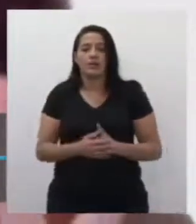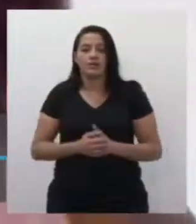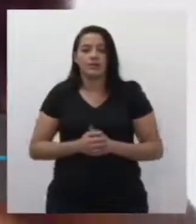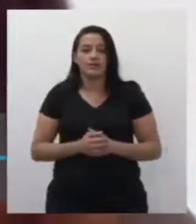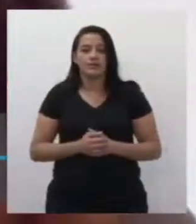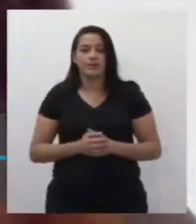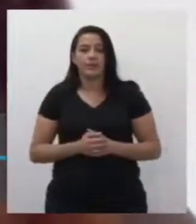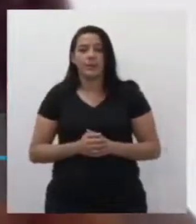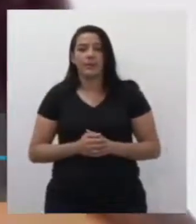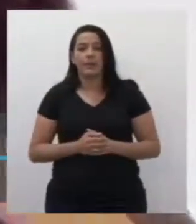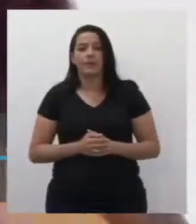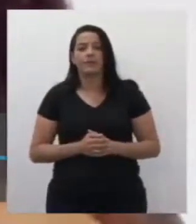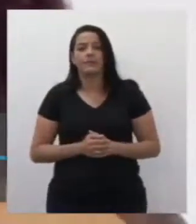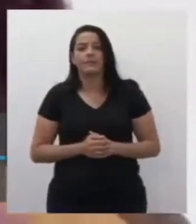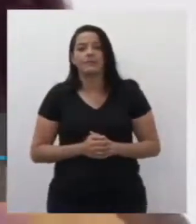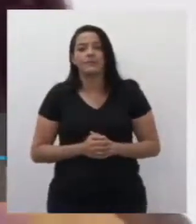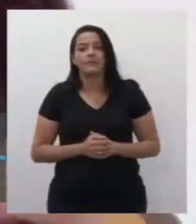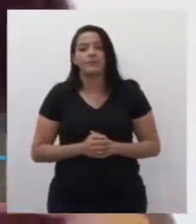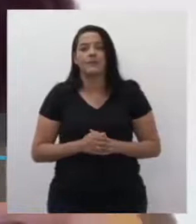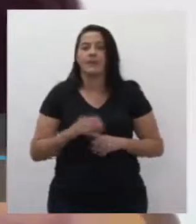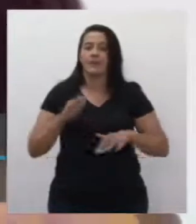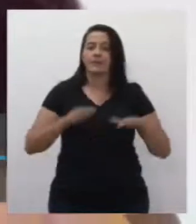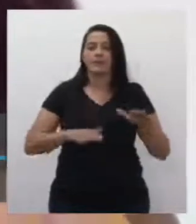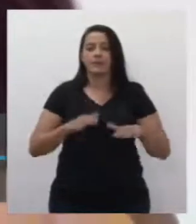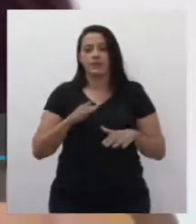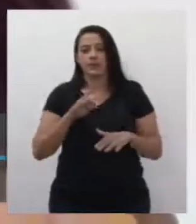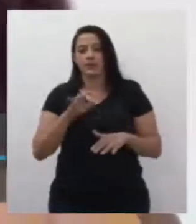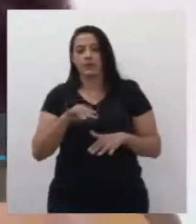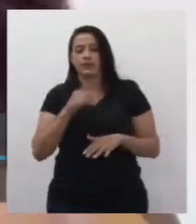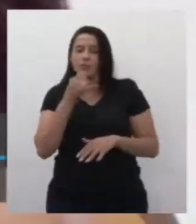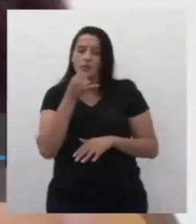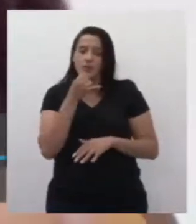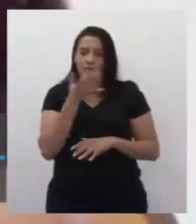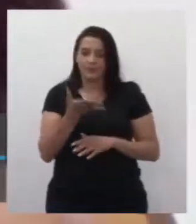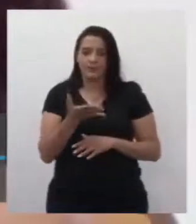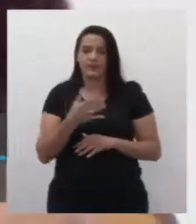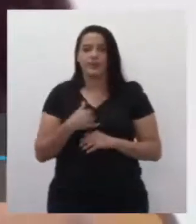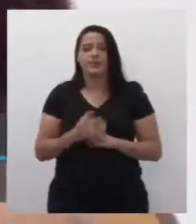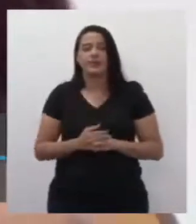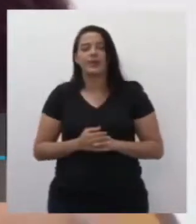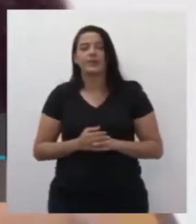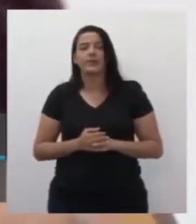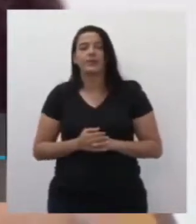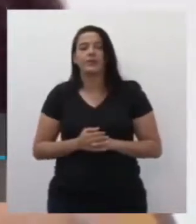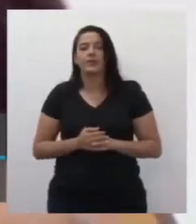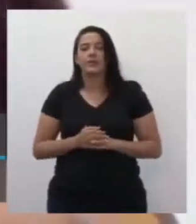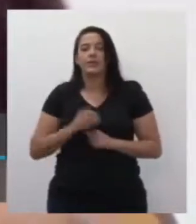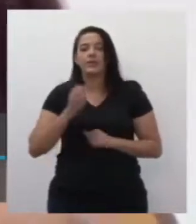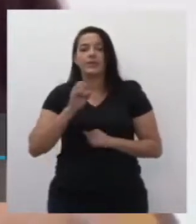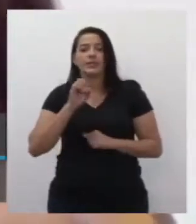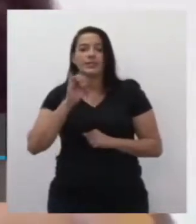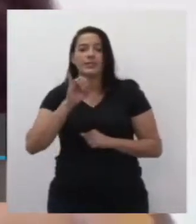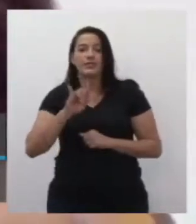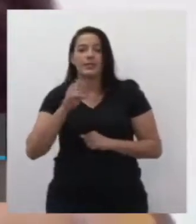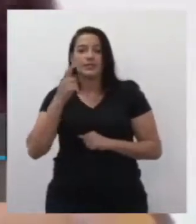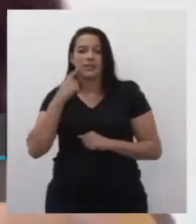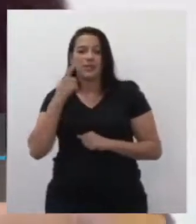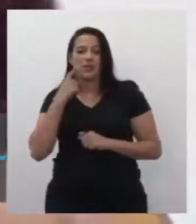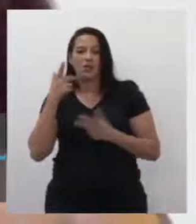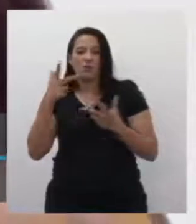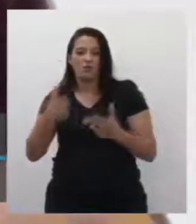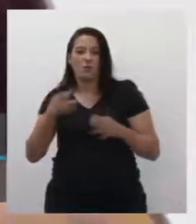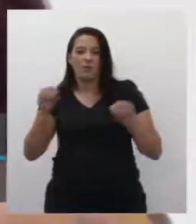um pouco, não sei não sei se vai caber, mas para mim é um pouco assim, quem nunca comeu melado quando come se